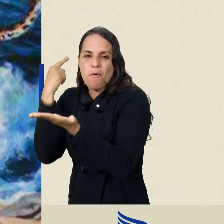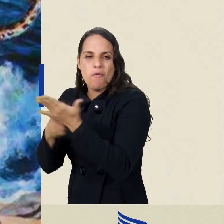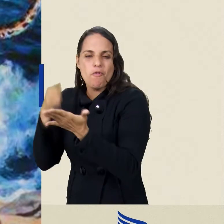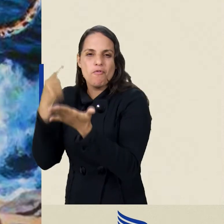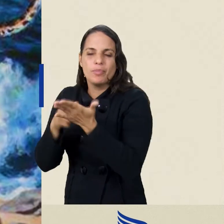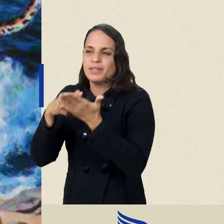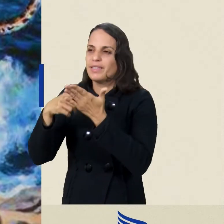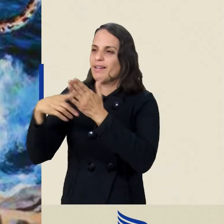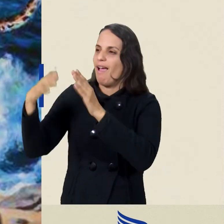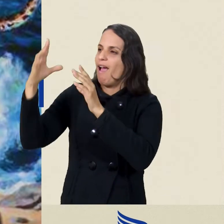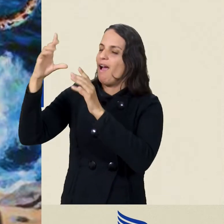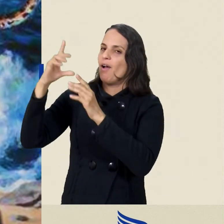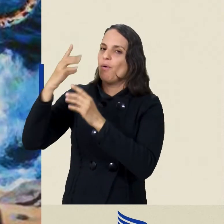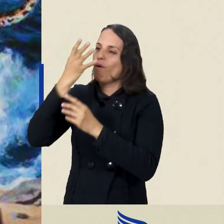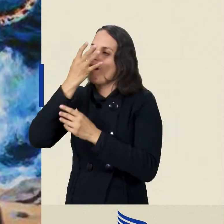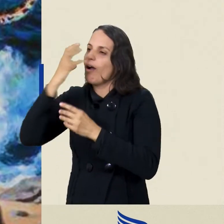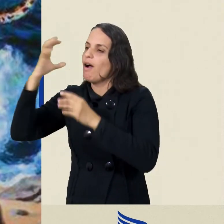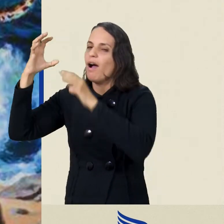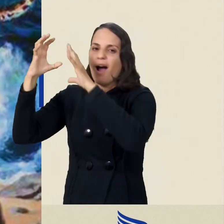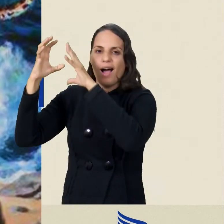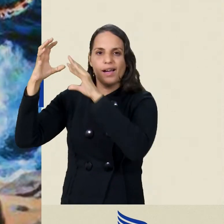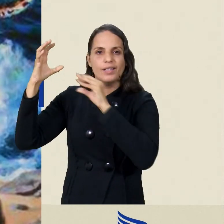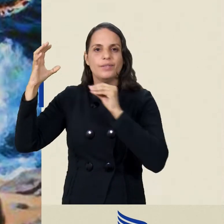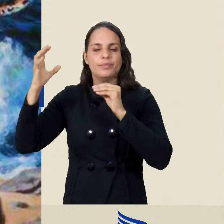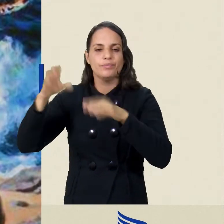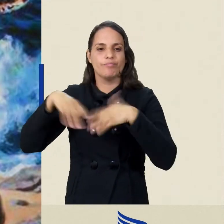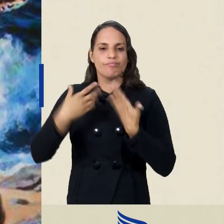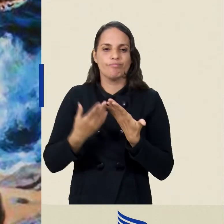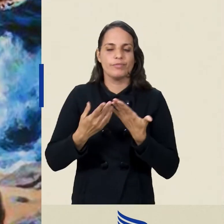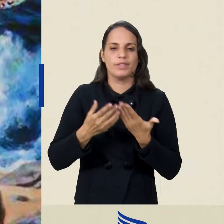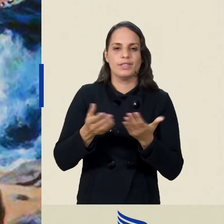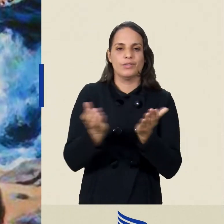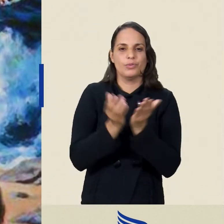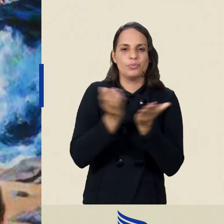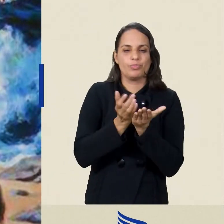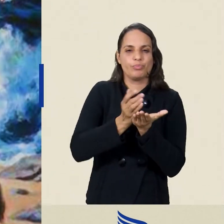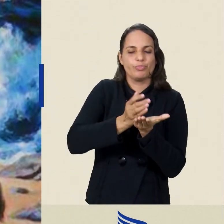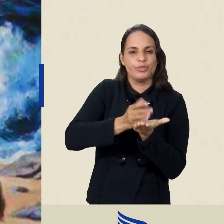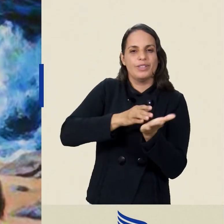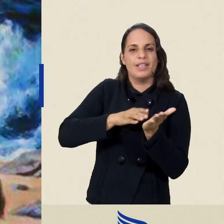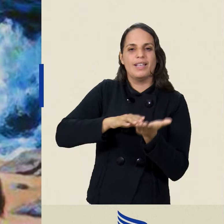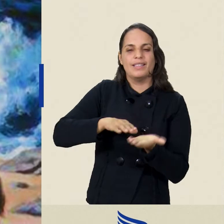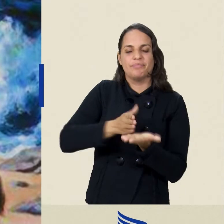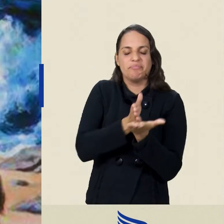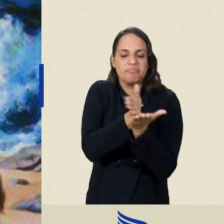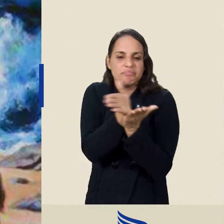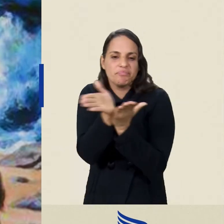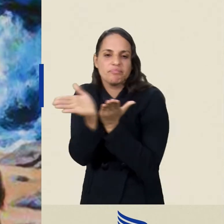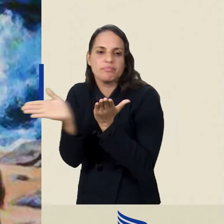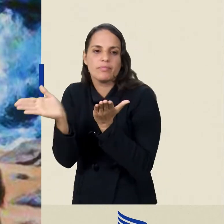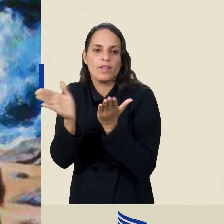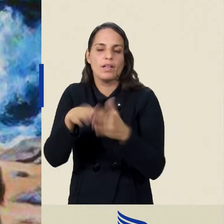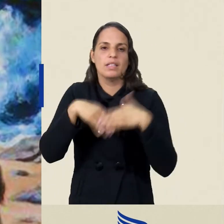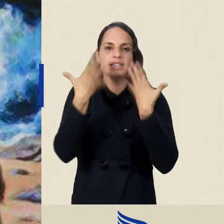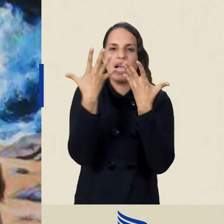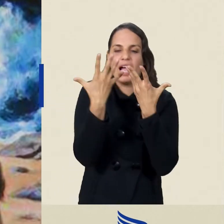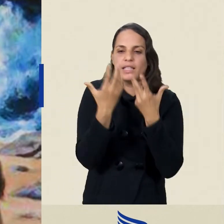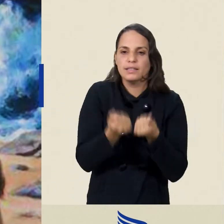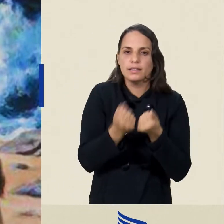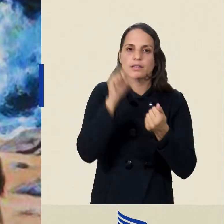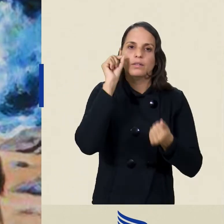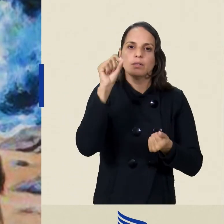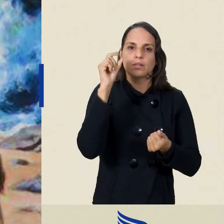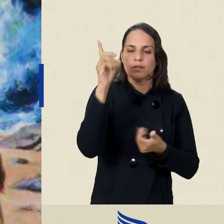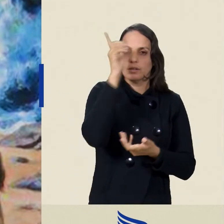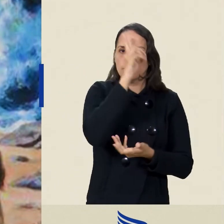protestantismo apóstata. A maior evidência de sujeição do protestantismo americano é a aceitação do domingo